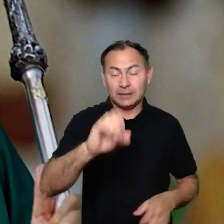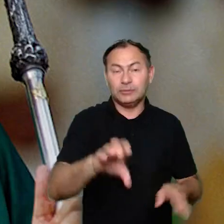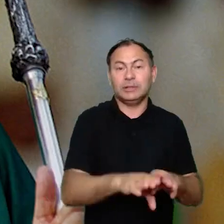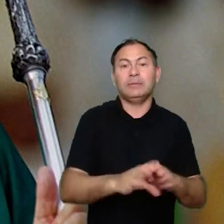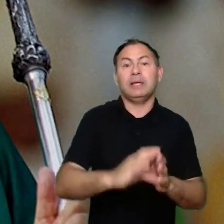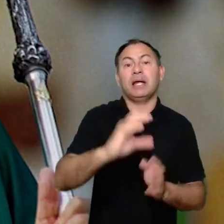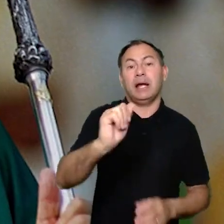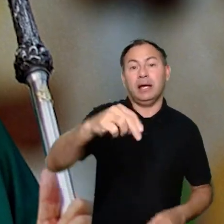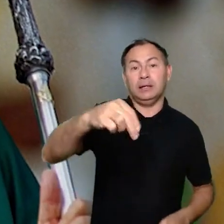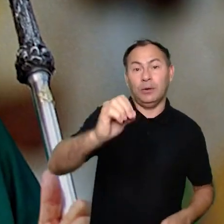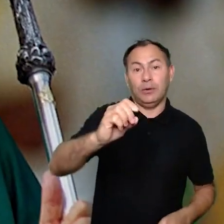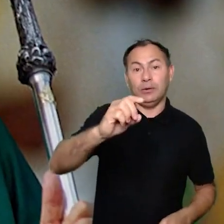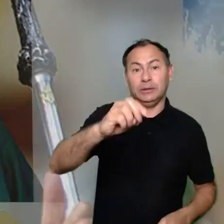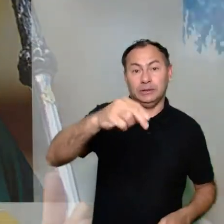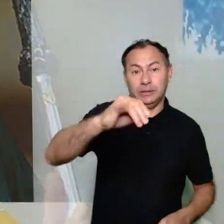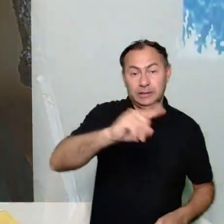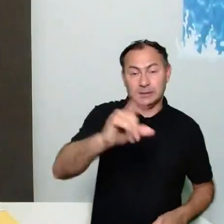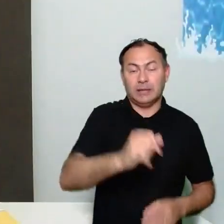Bento XVI.